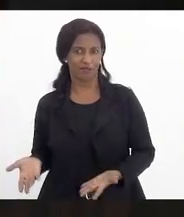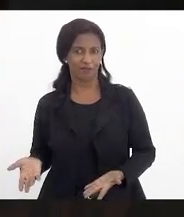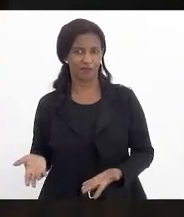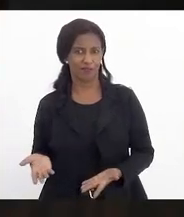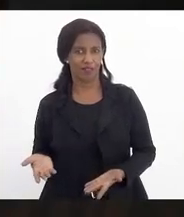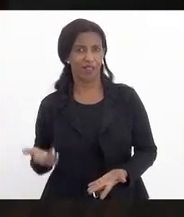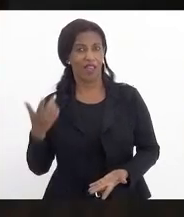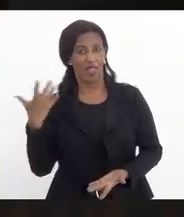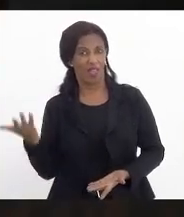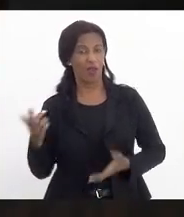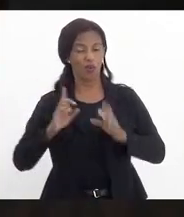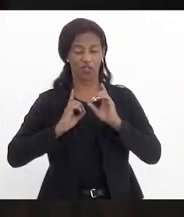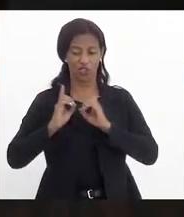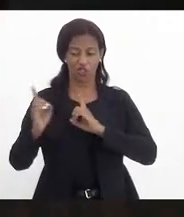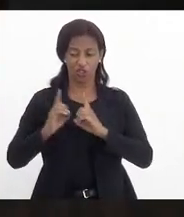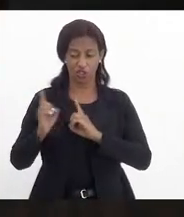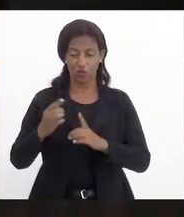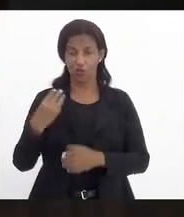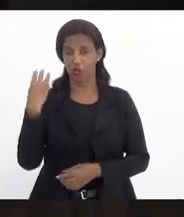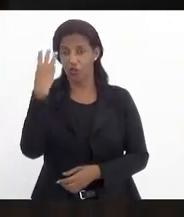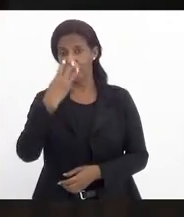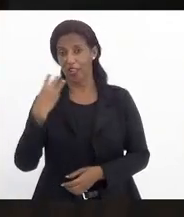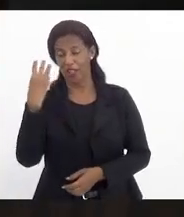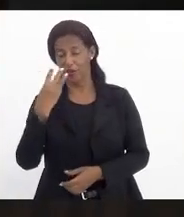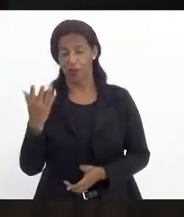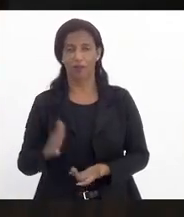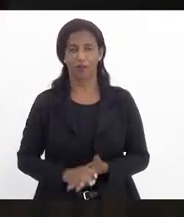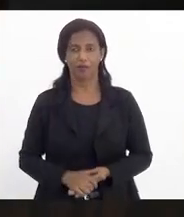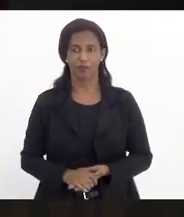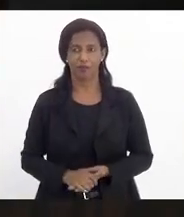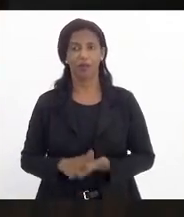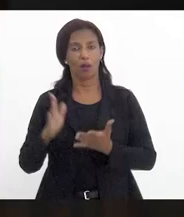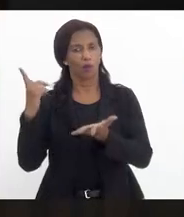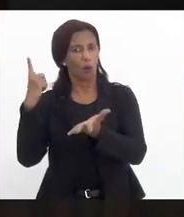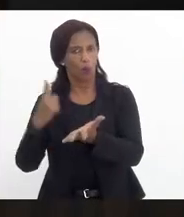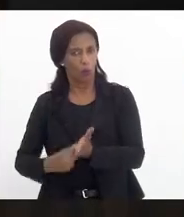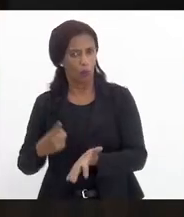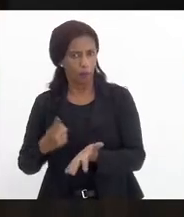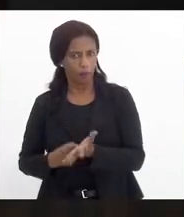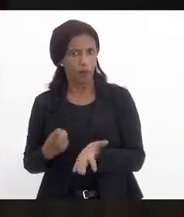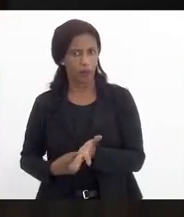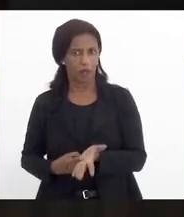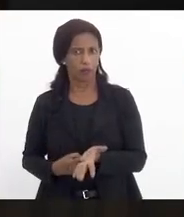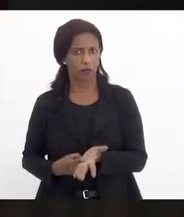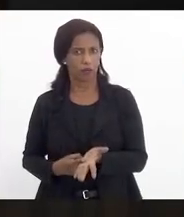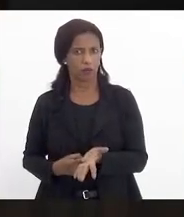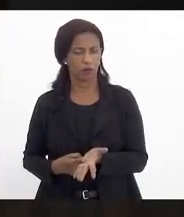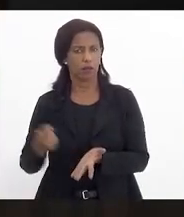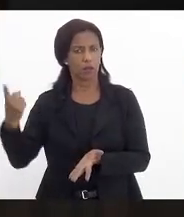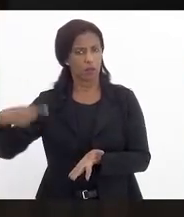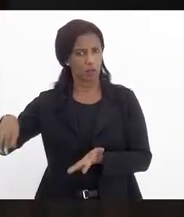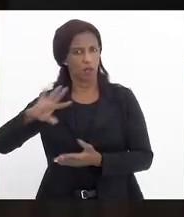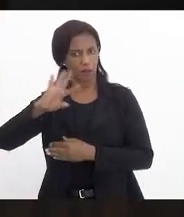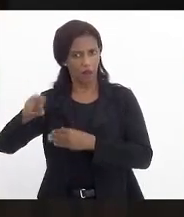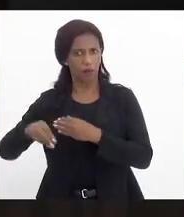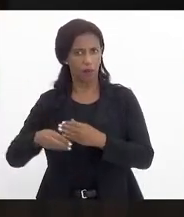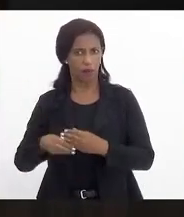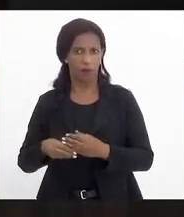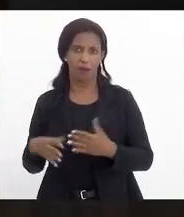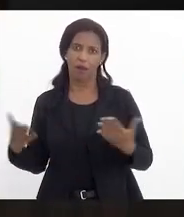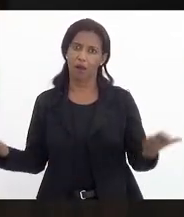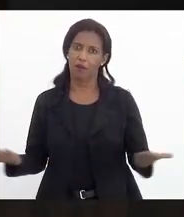o que a gente discutiu hoje, 3 horas nós levamos. Então, está acordado que ele vai fazer a recomposição.